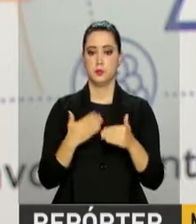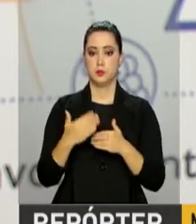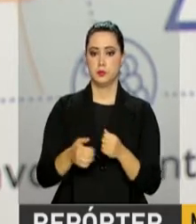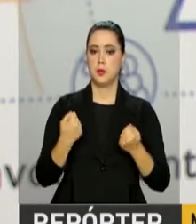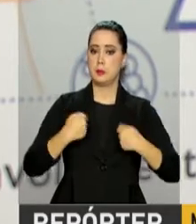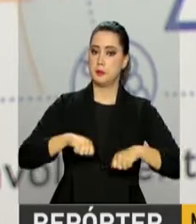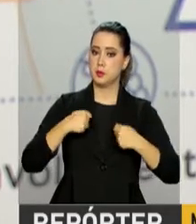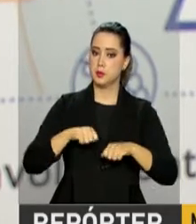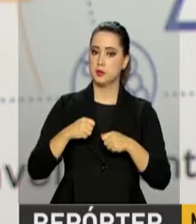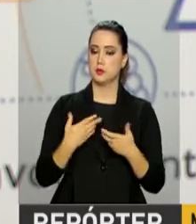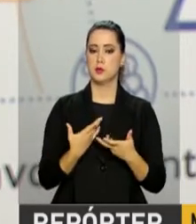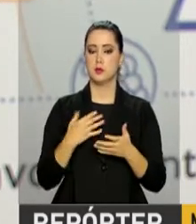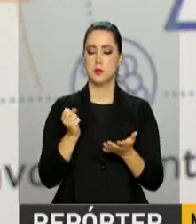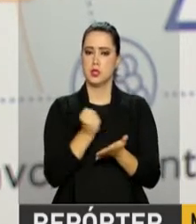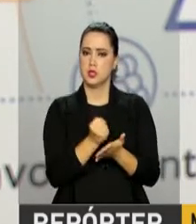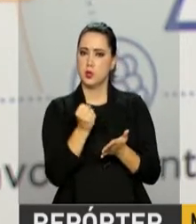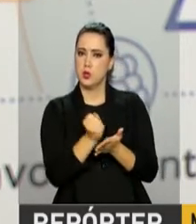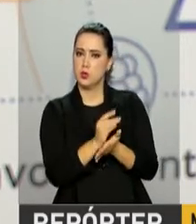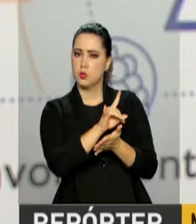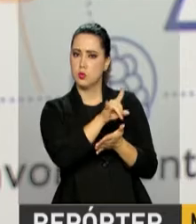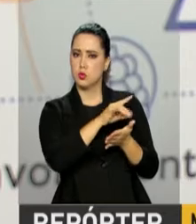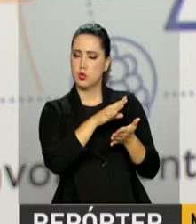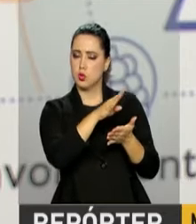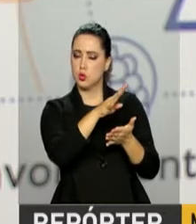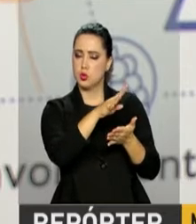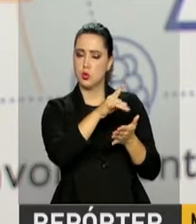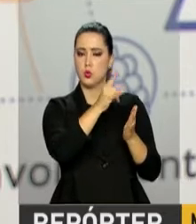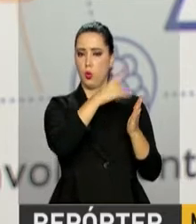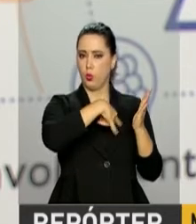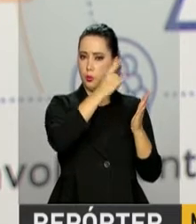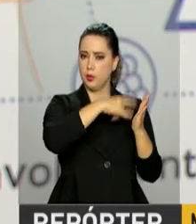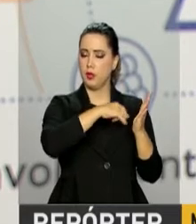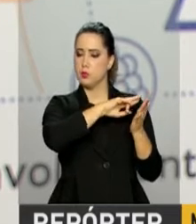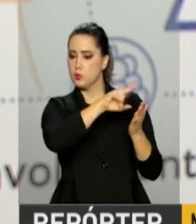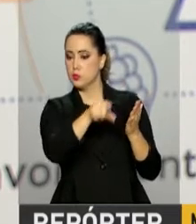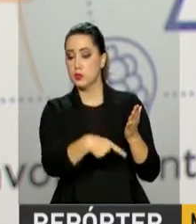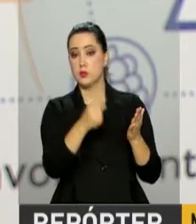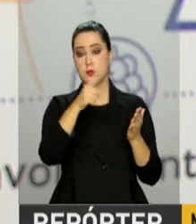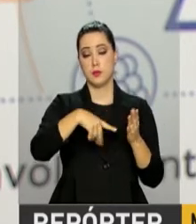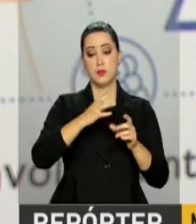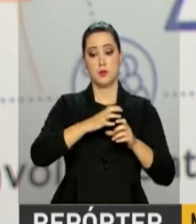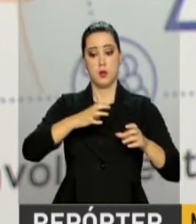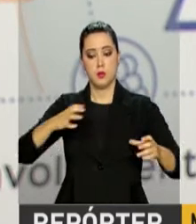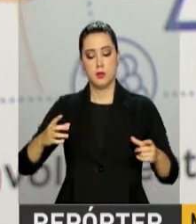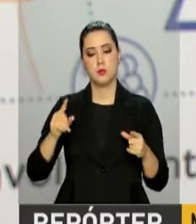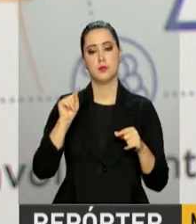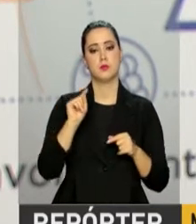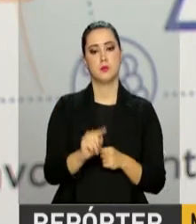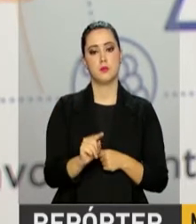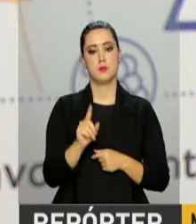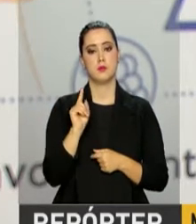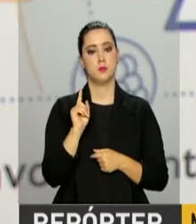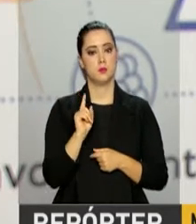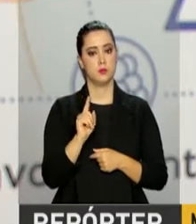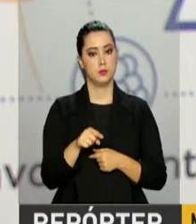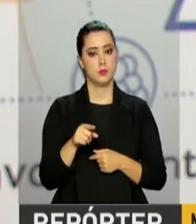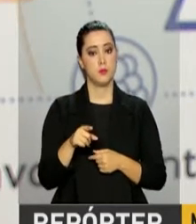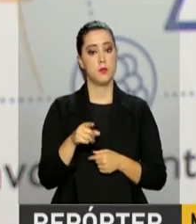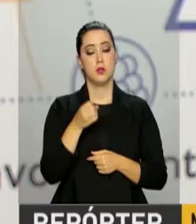exigência na certificação das empresas sempre foi muito grande isso é